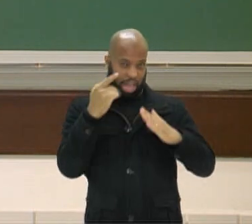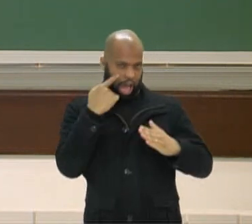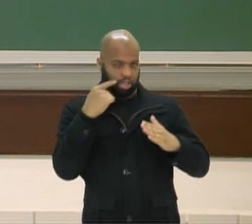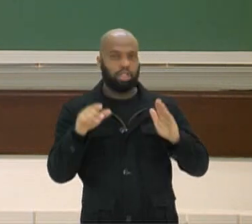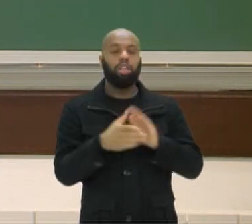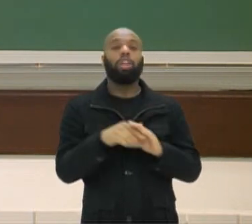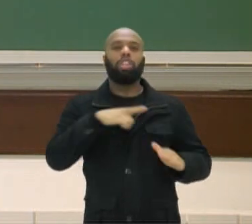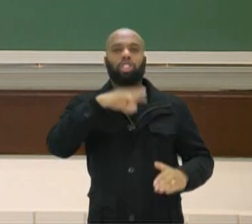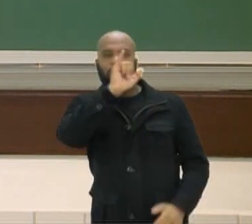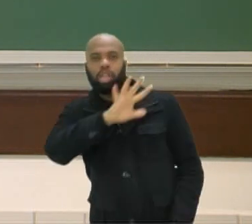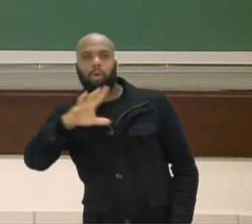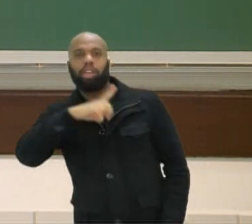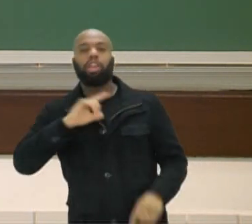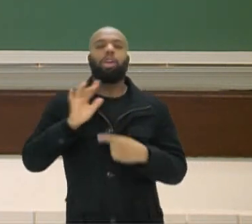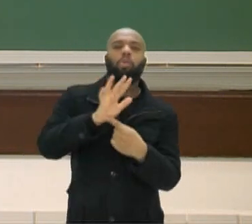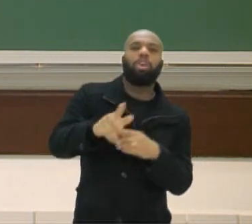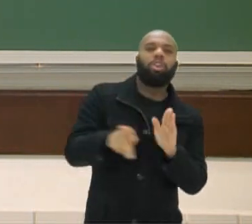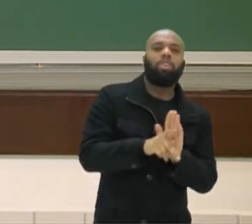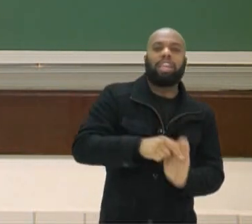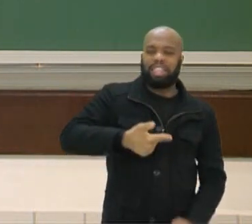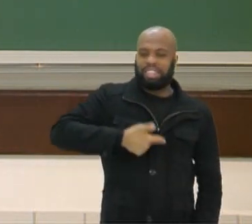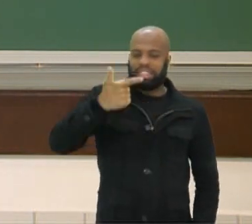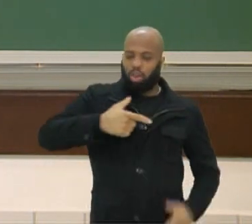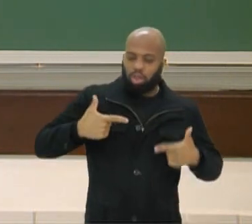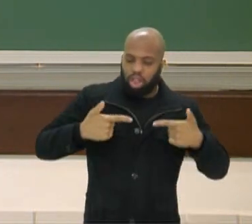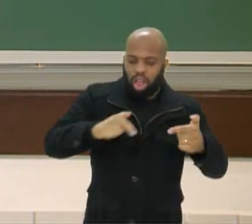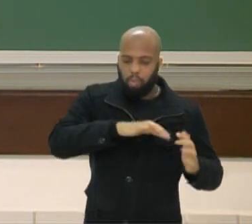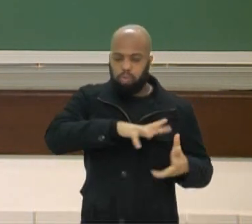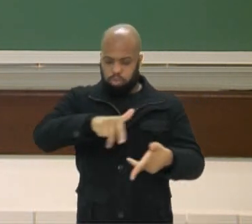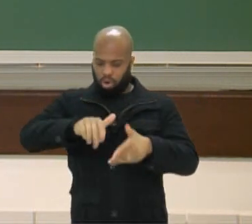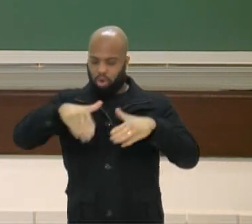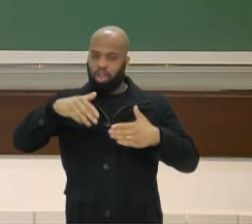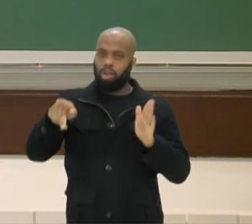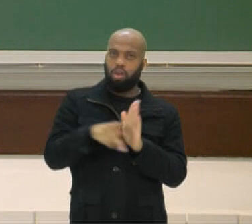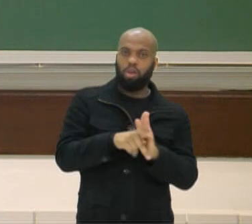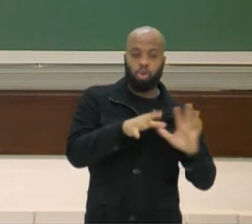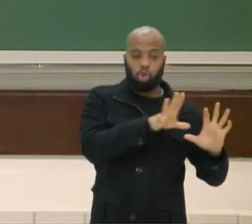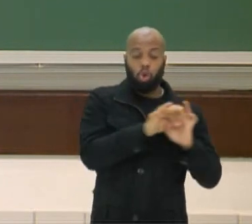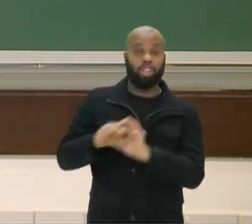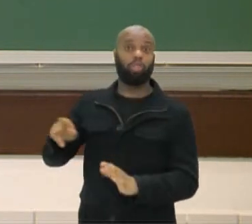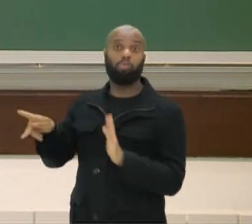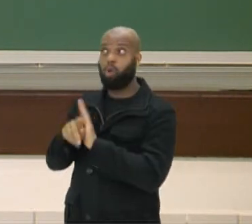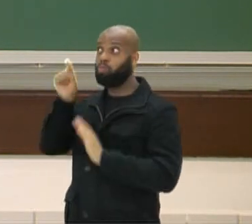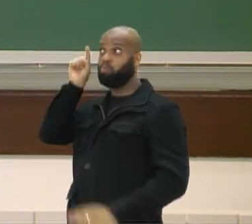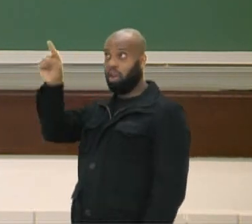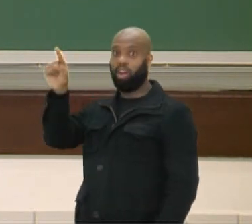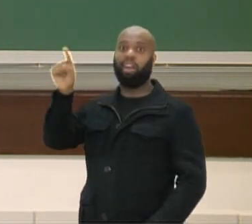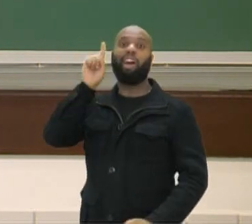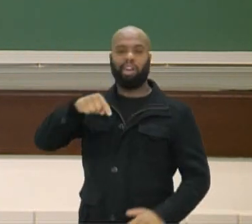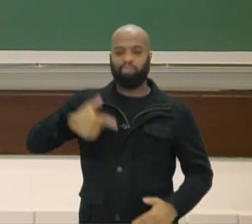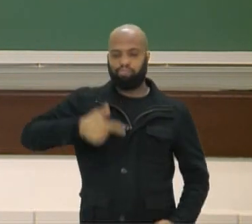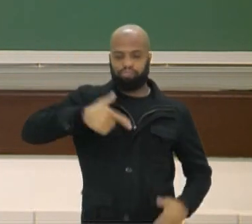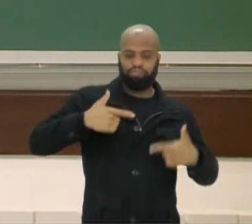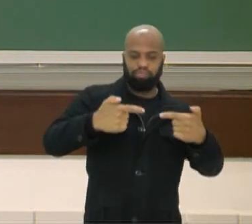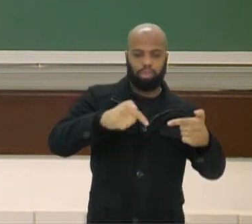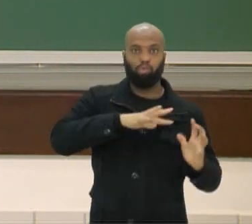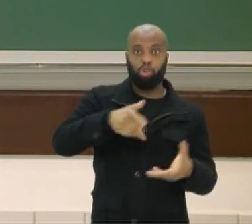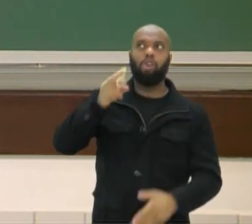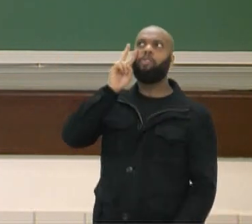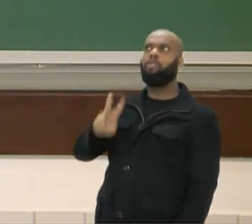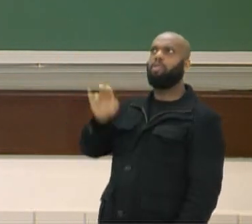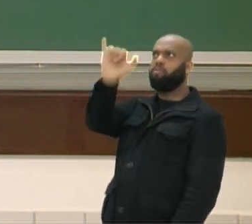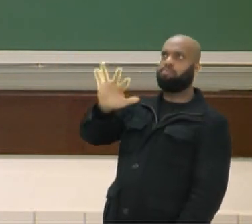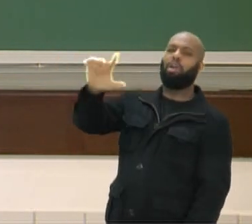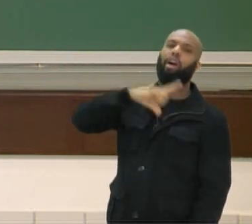que remetiam à Segunda Guerra Mundial, então é aquele contexto lá, né? É importante, a gente sempre fala, uma